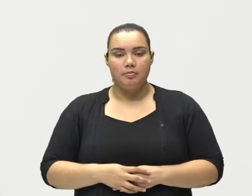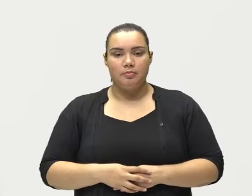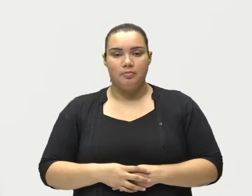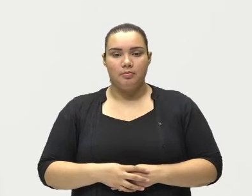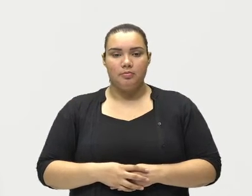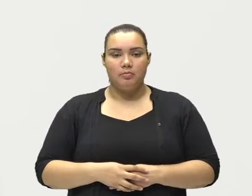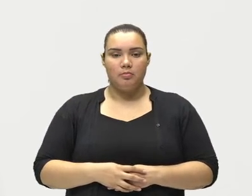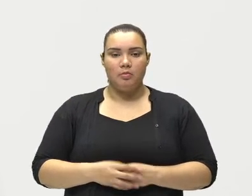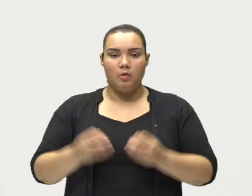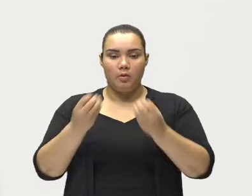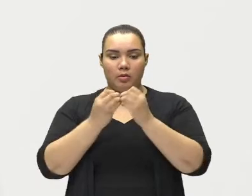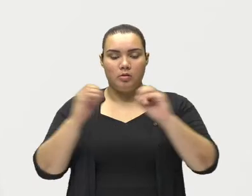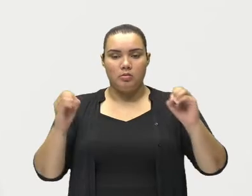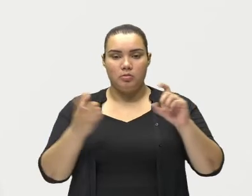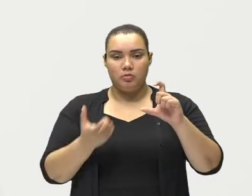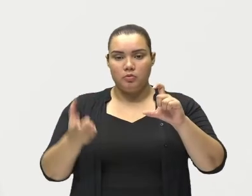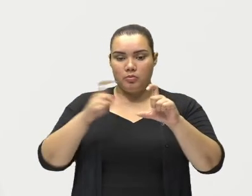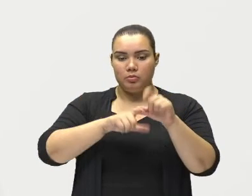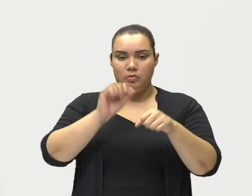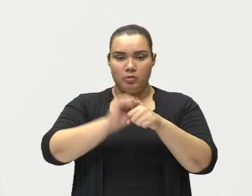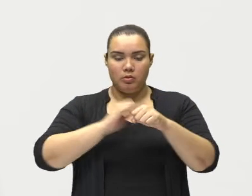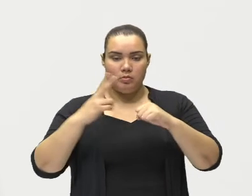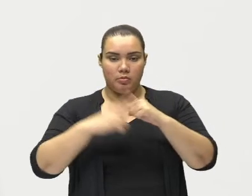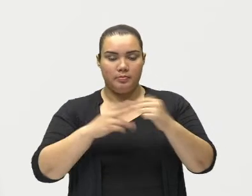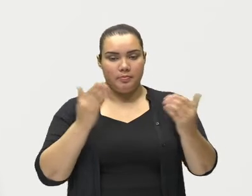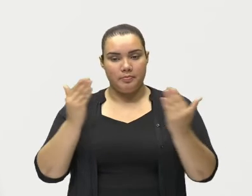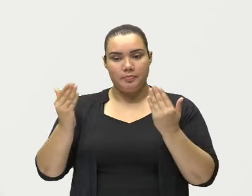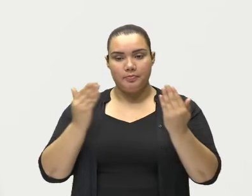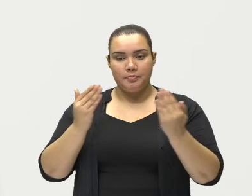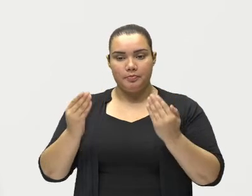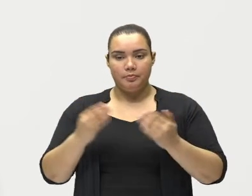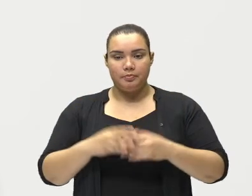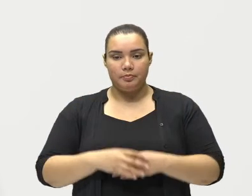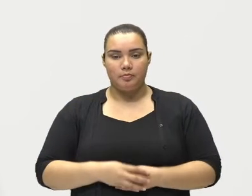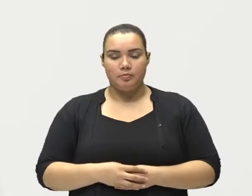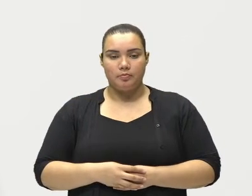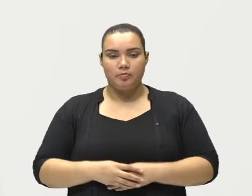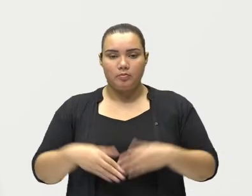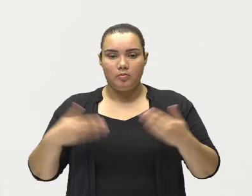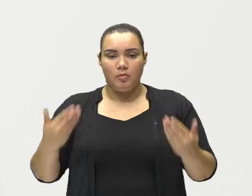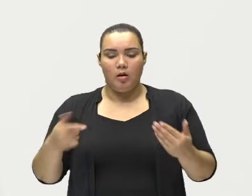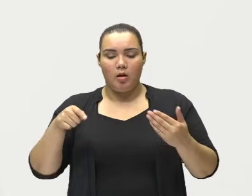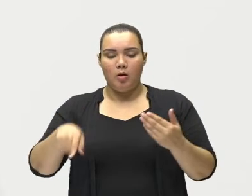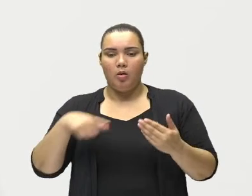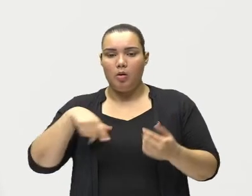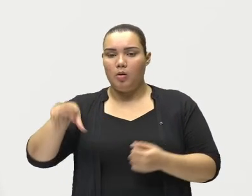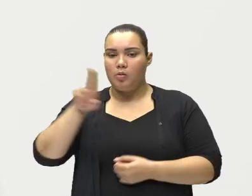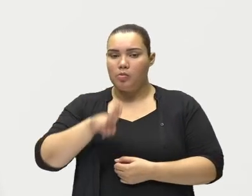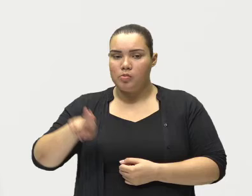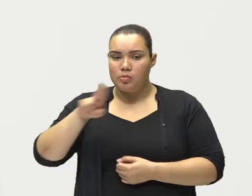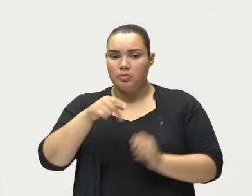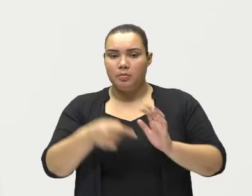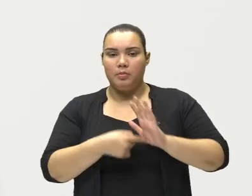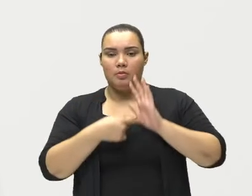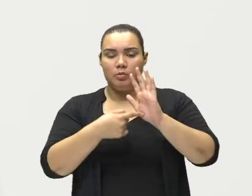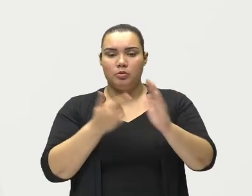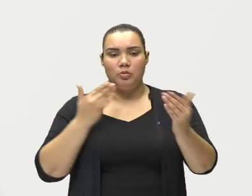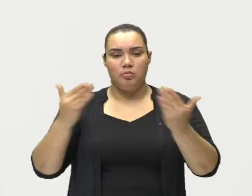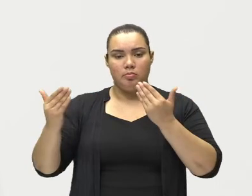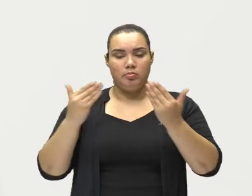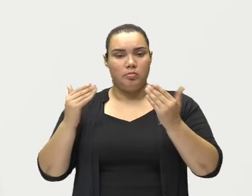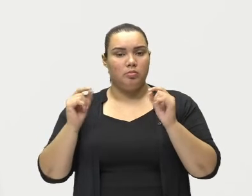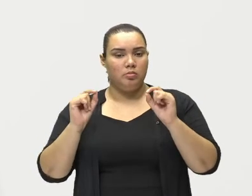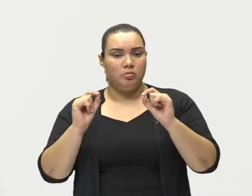Oração subordinada adverbial comparativa. Então, as conjunções mais utilizadas para exprimir esses graus